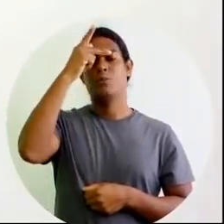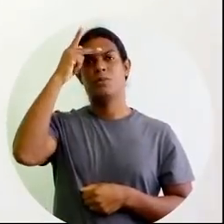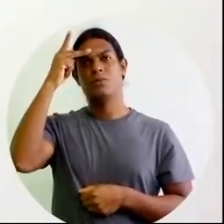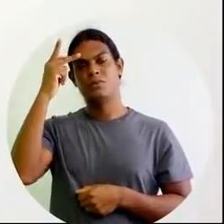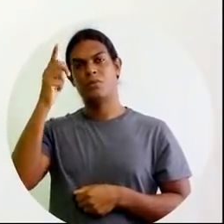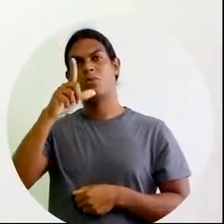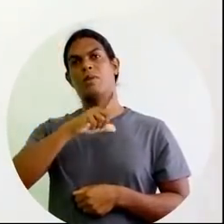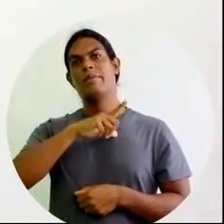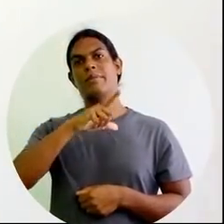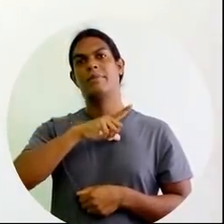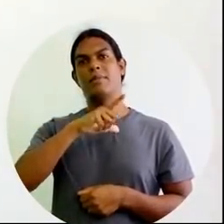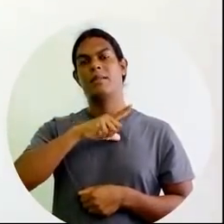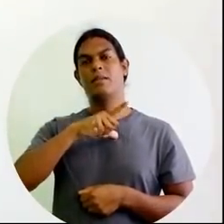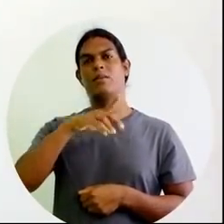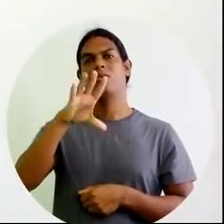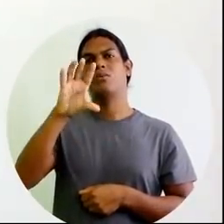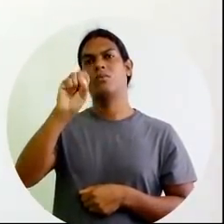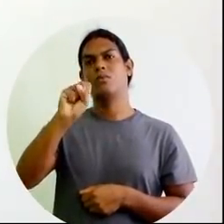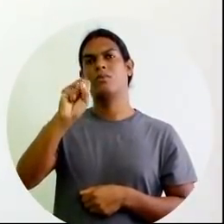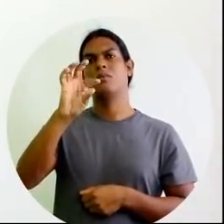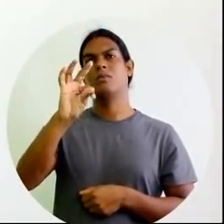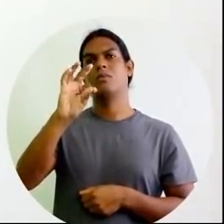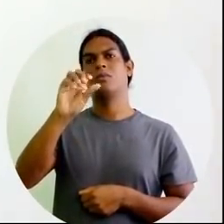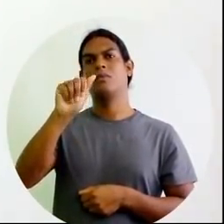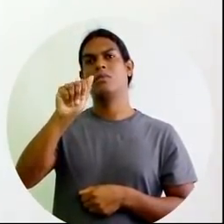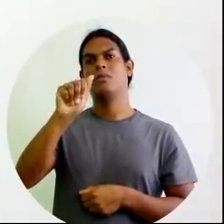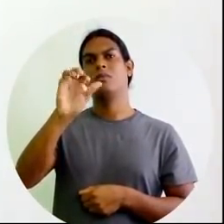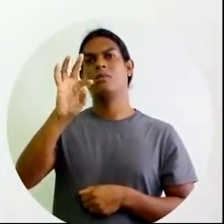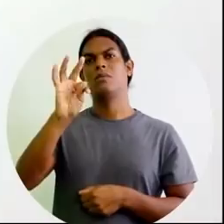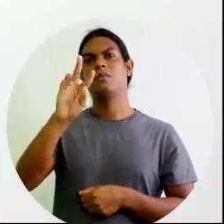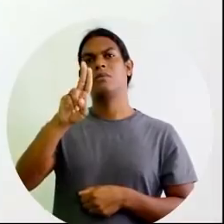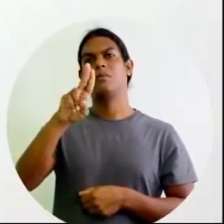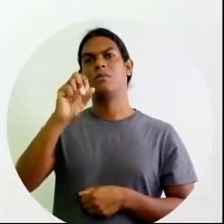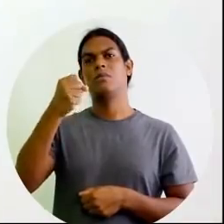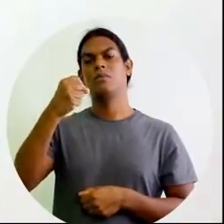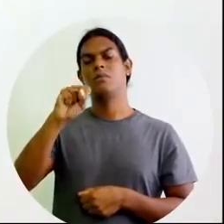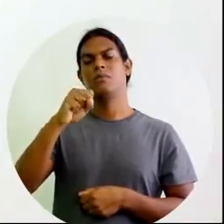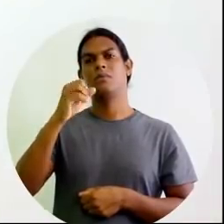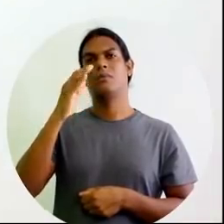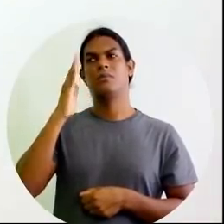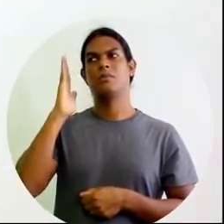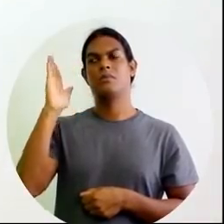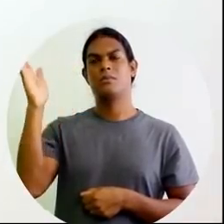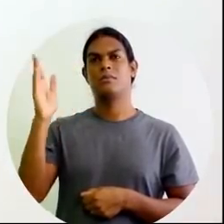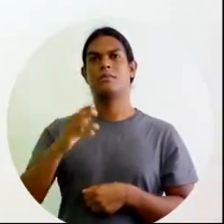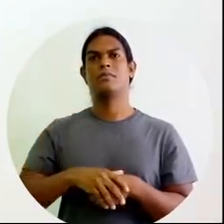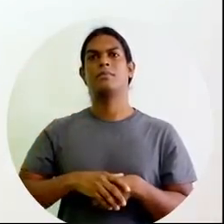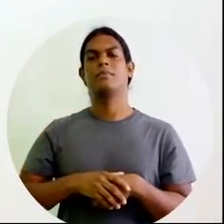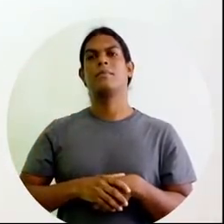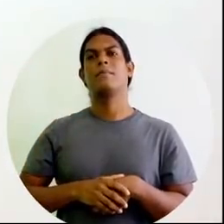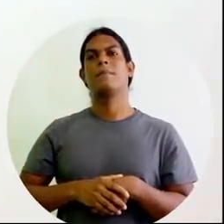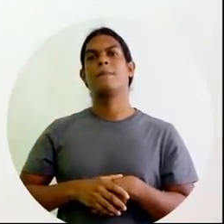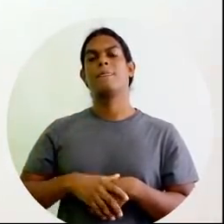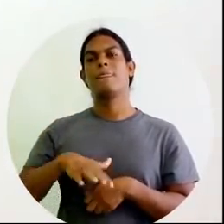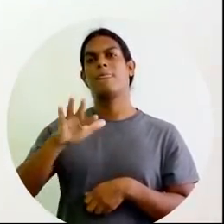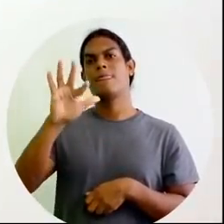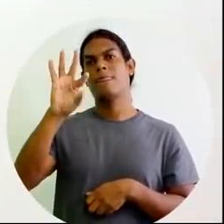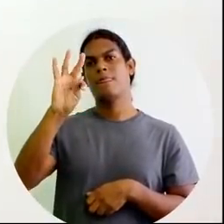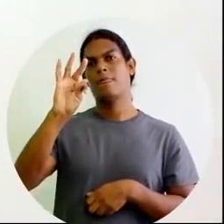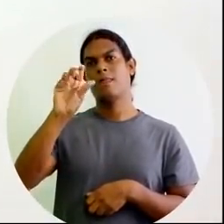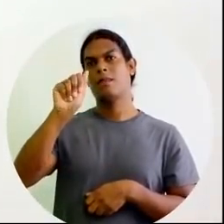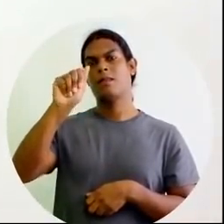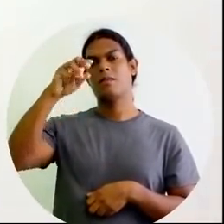pessoa dessa, ele tem e possui um status. O tamanho é justamente a influência